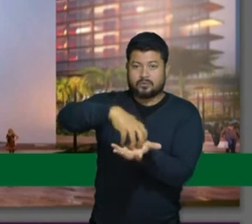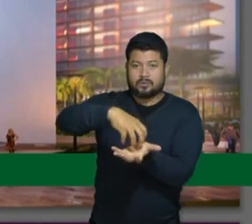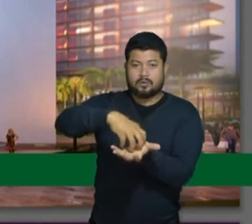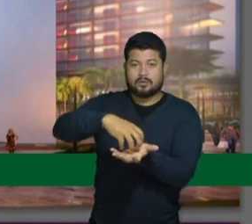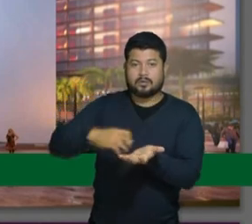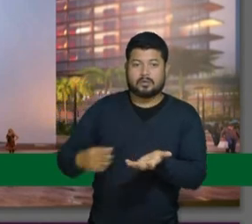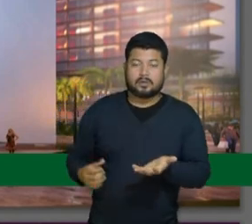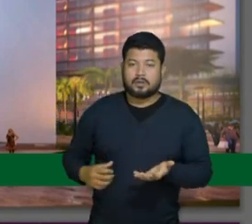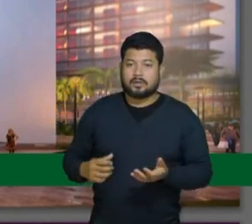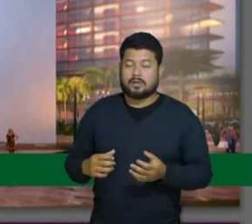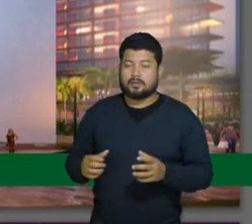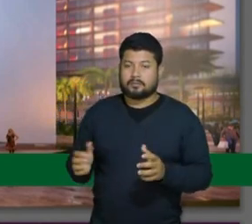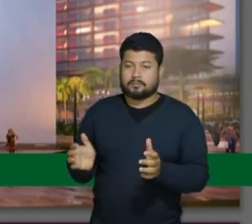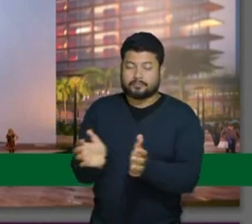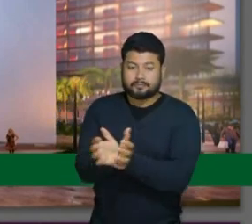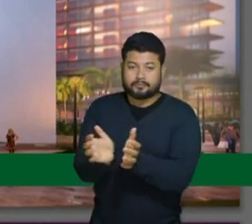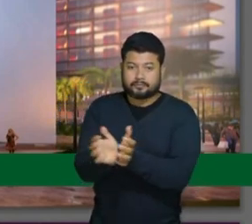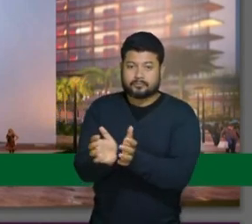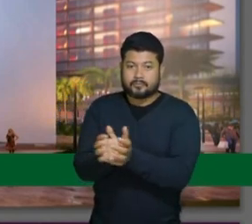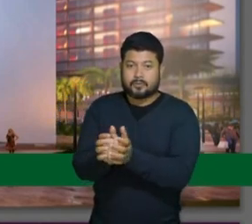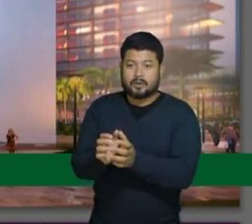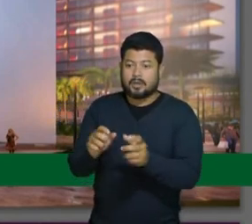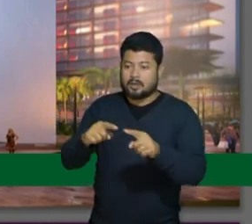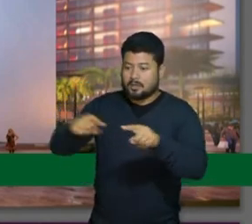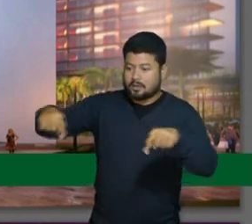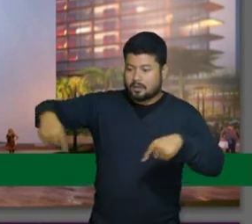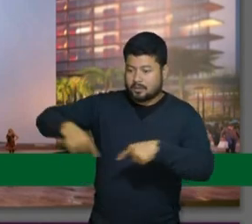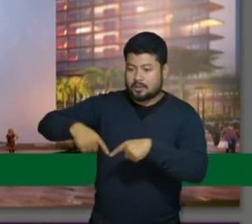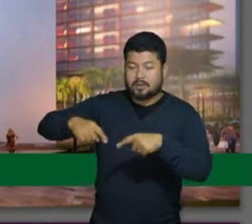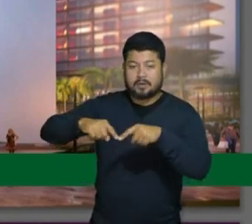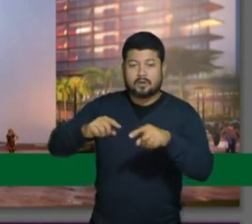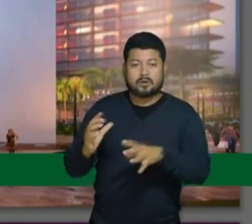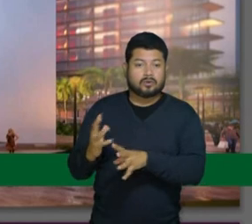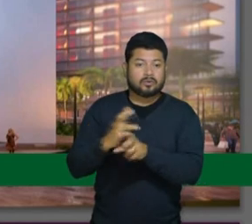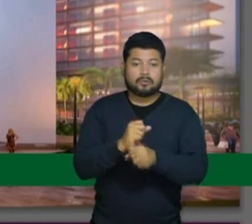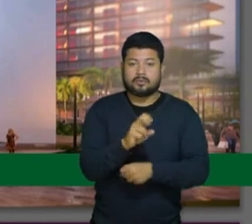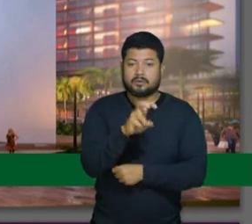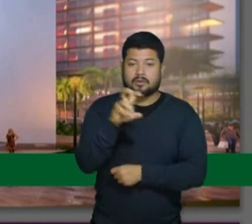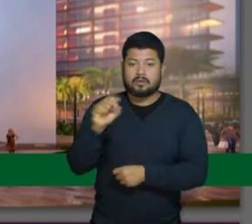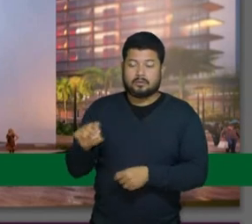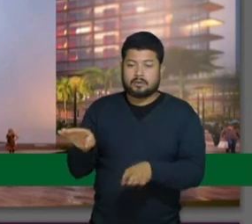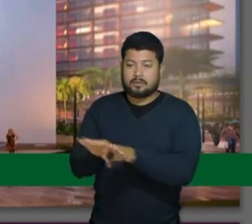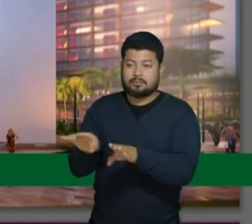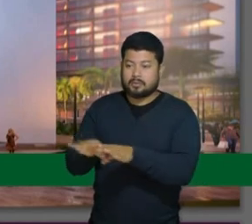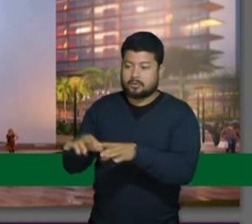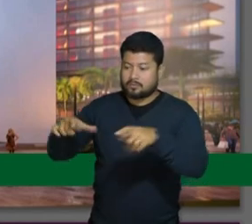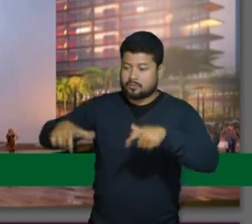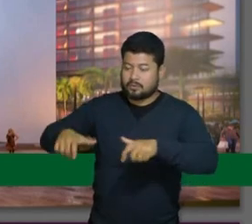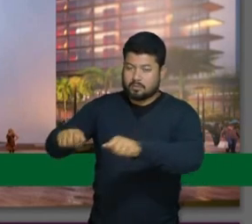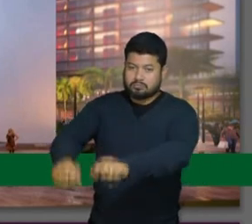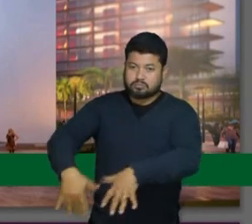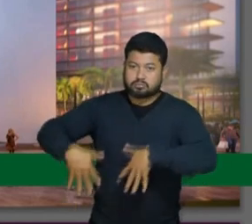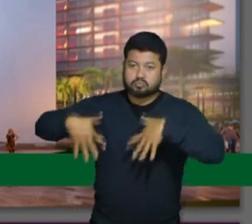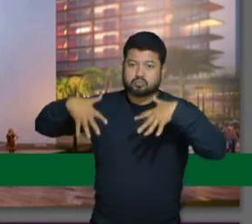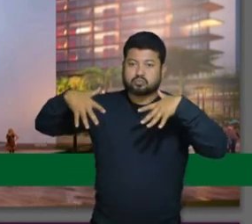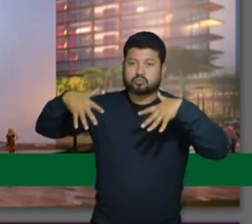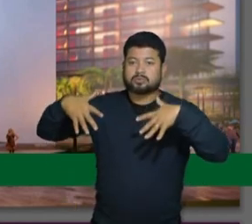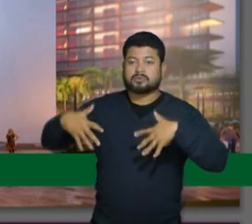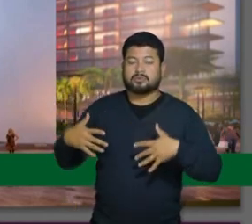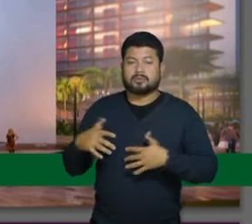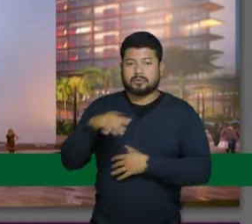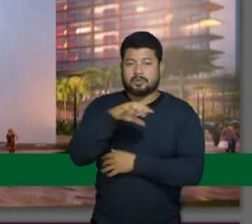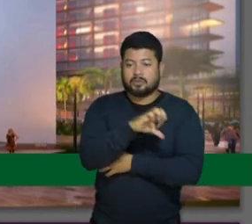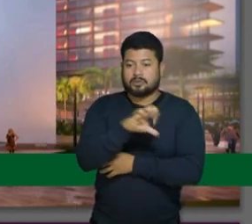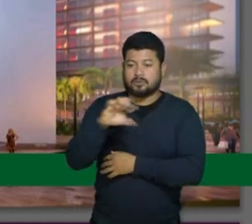mais de 50 salas de aula e uma sala de concertos para 900 pessoas com acústica